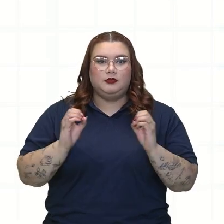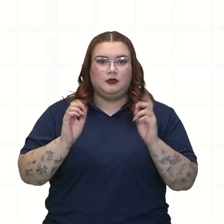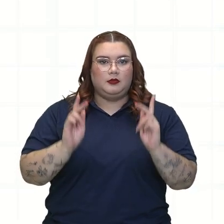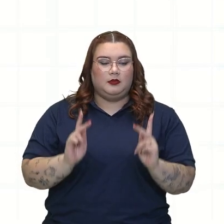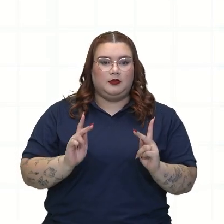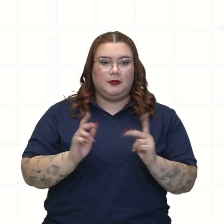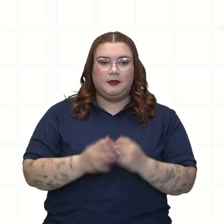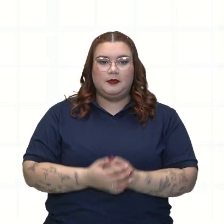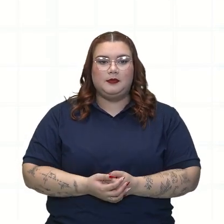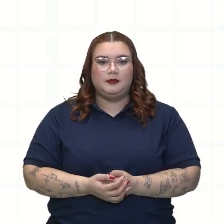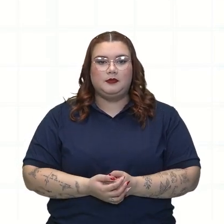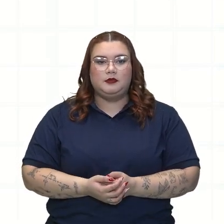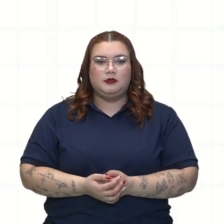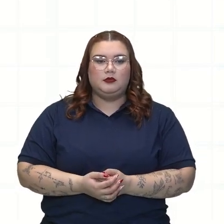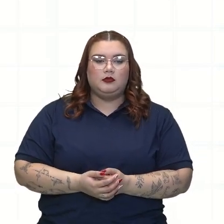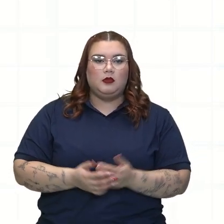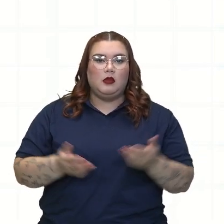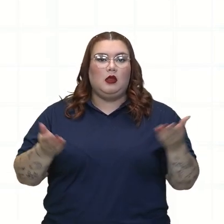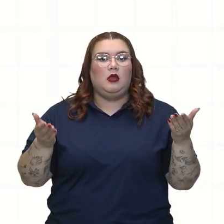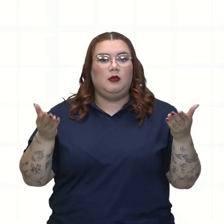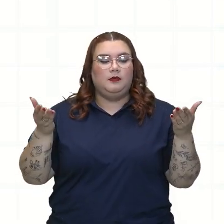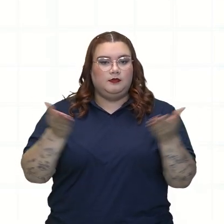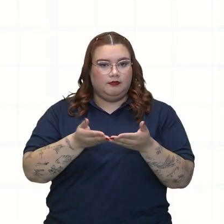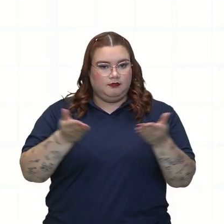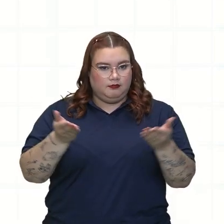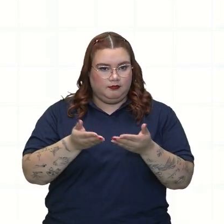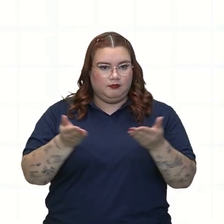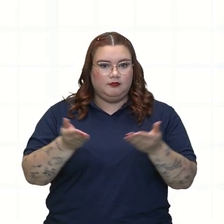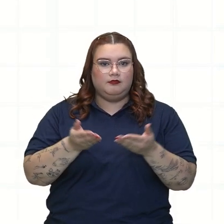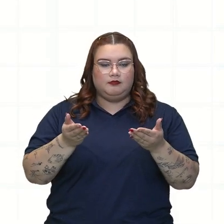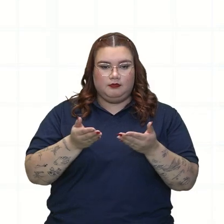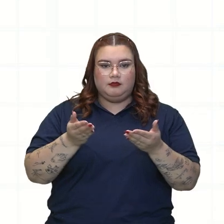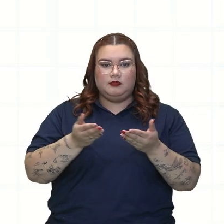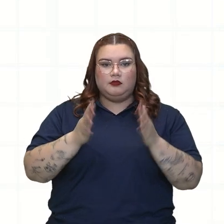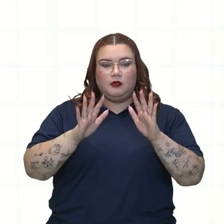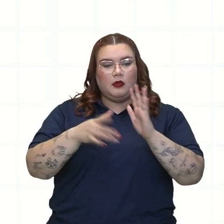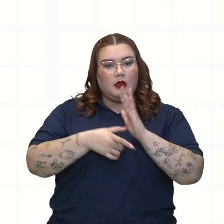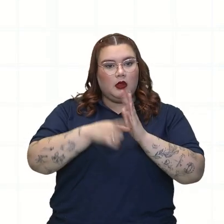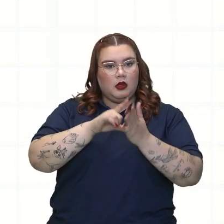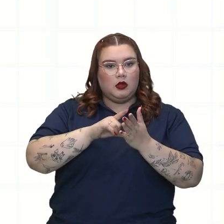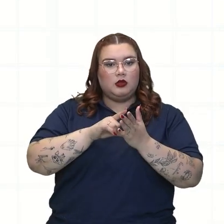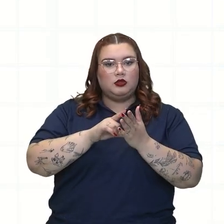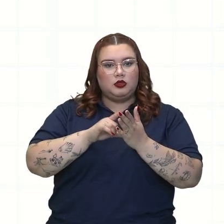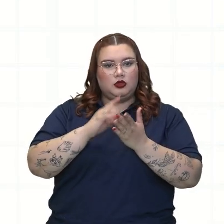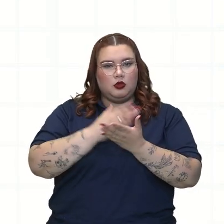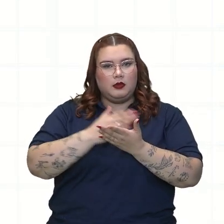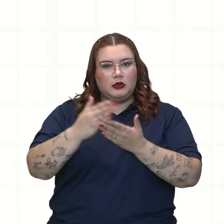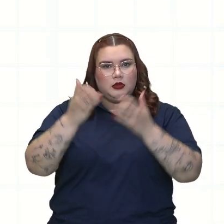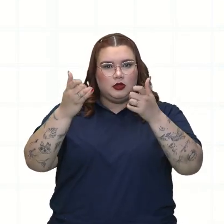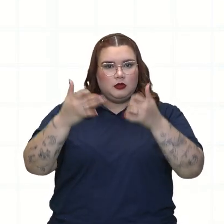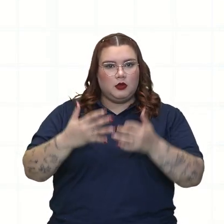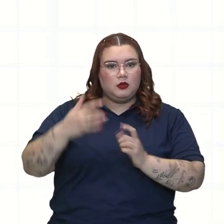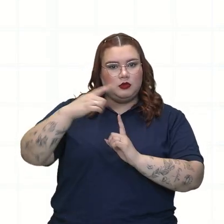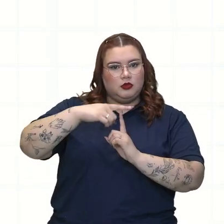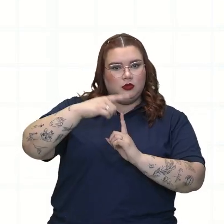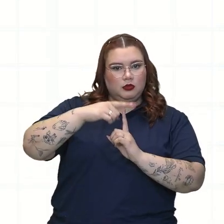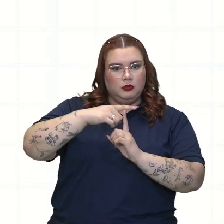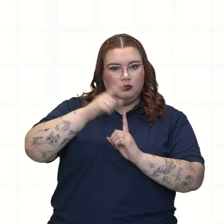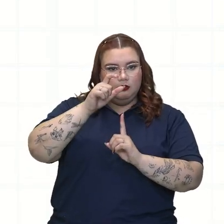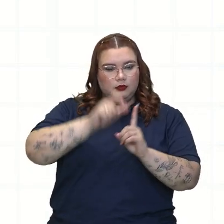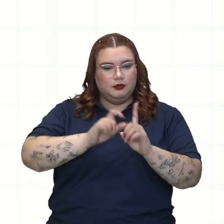pessoal? E aí, antes de eu avançar com vocês para o próximo tipo de sujeito, rapidinho volta aqui